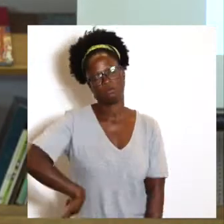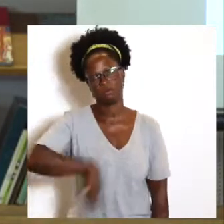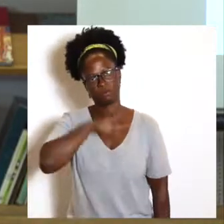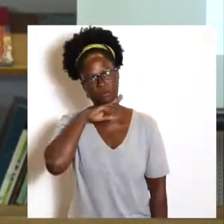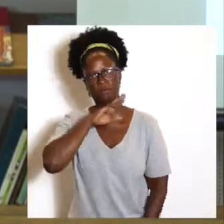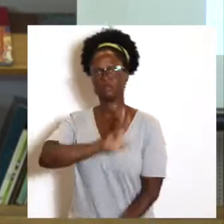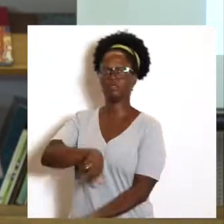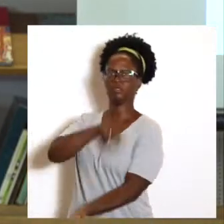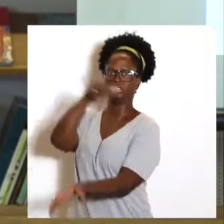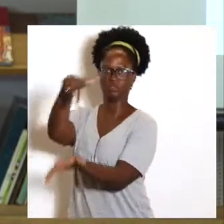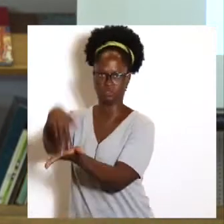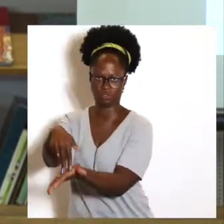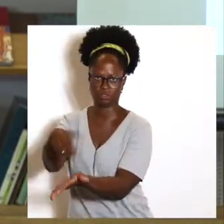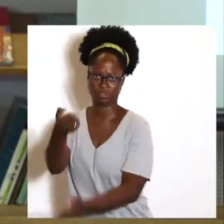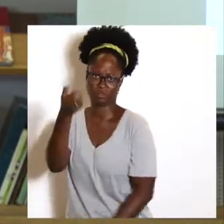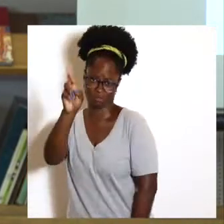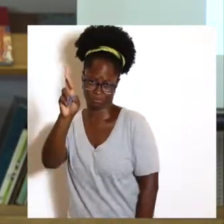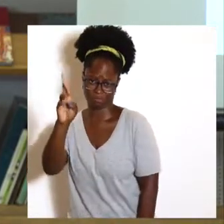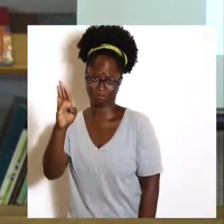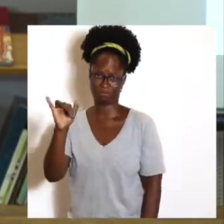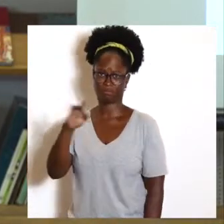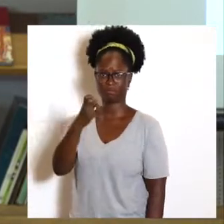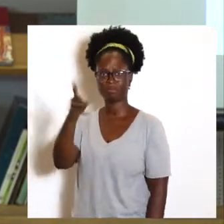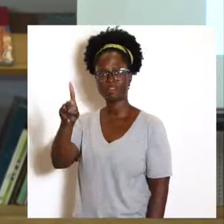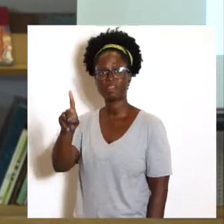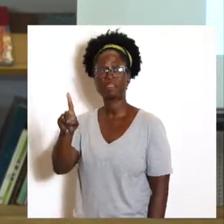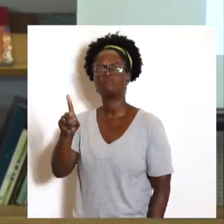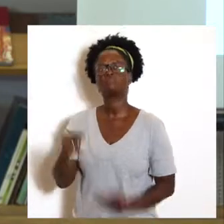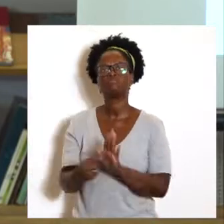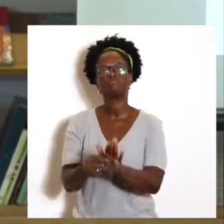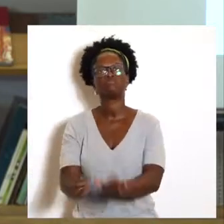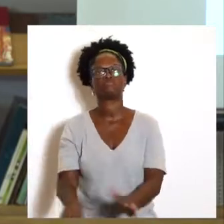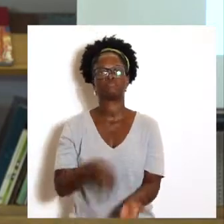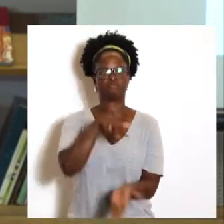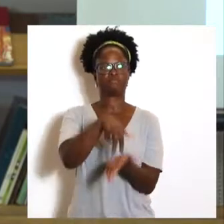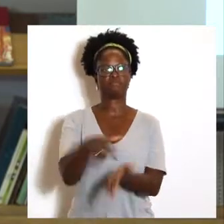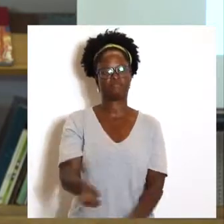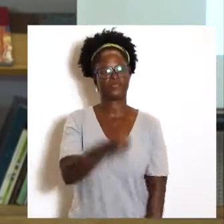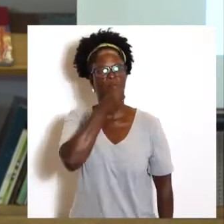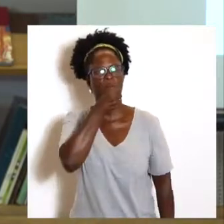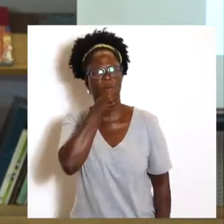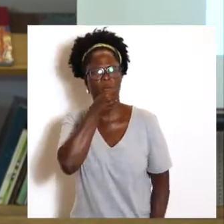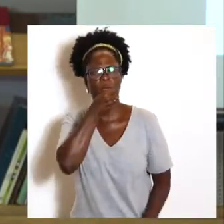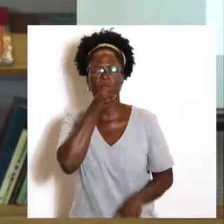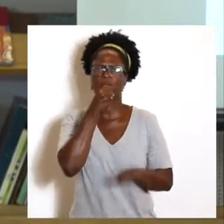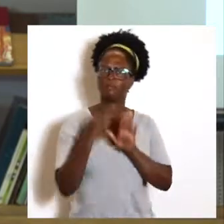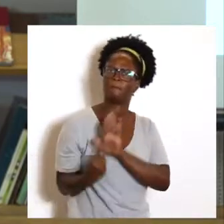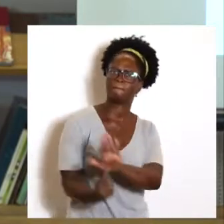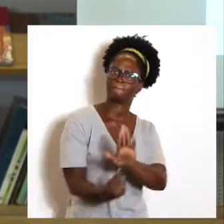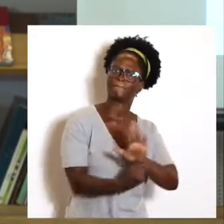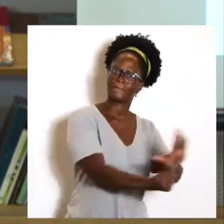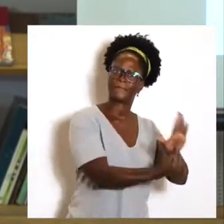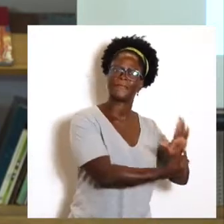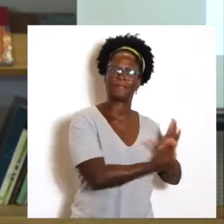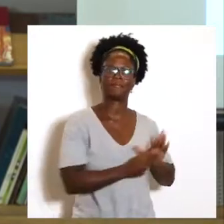sujeito chegam no bar do zé batidão e apresentam para os demais que povoam esse